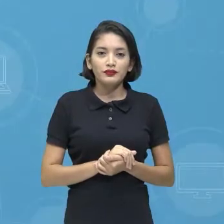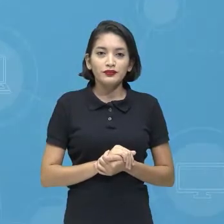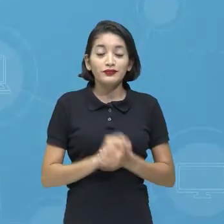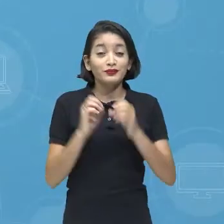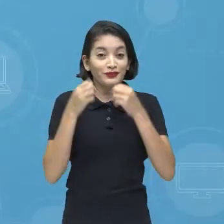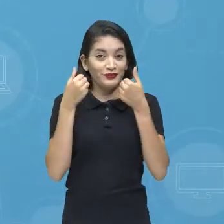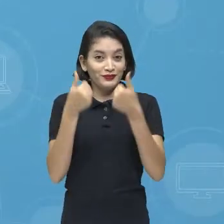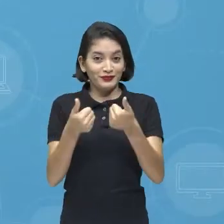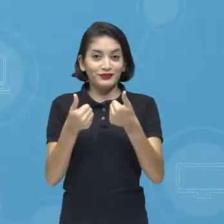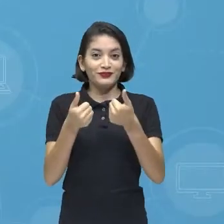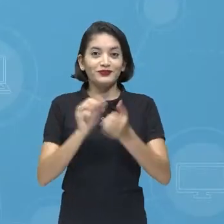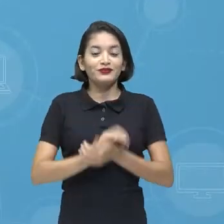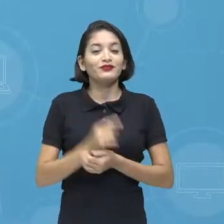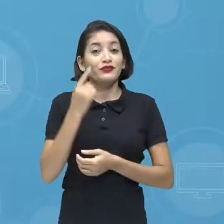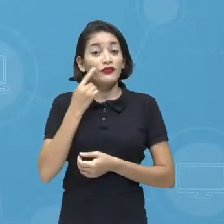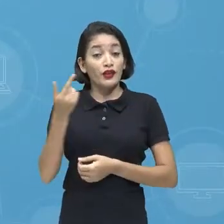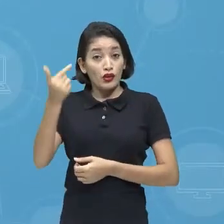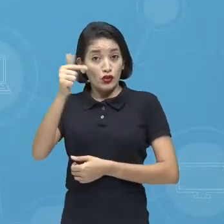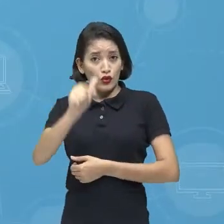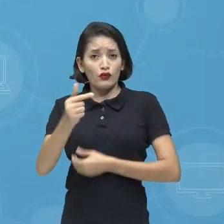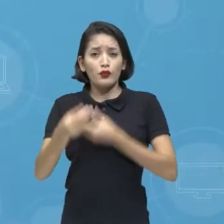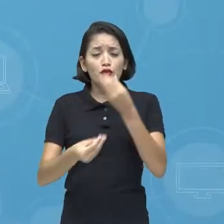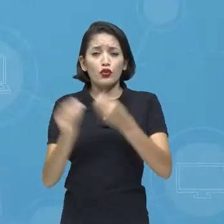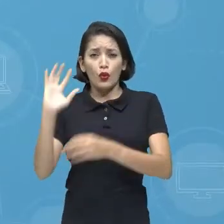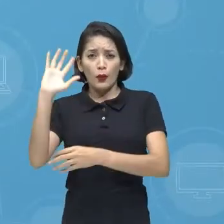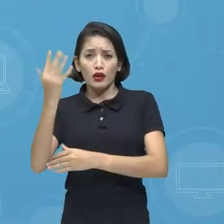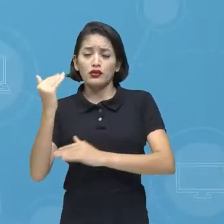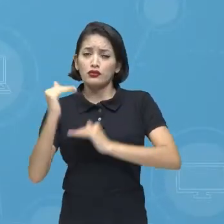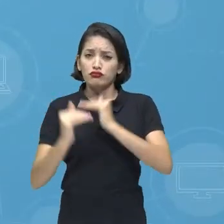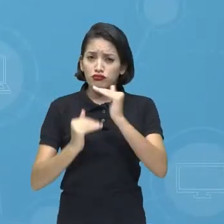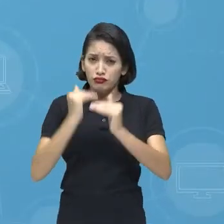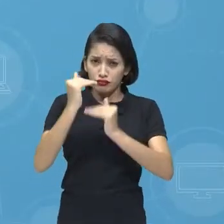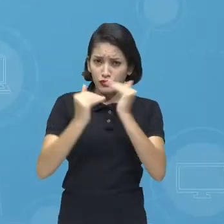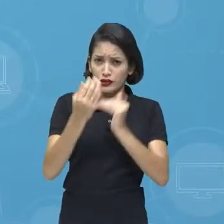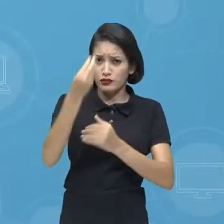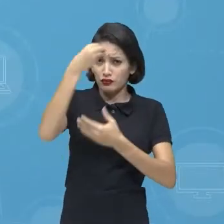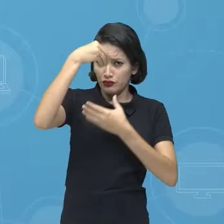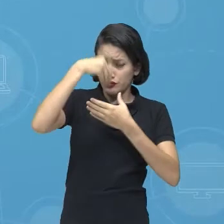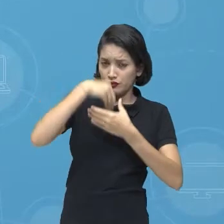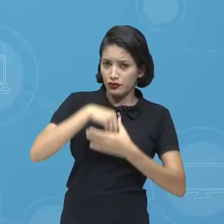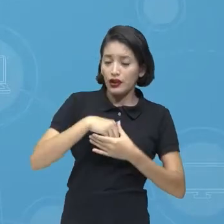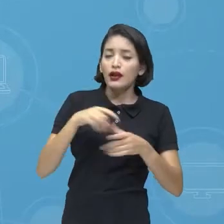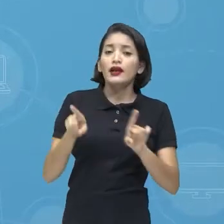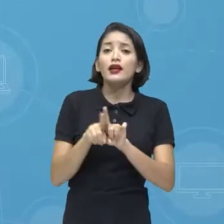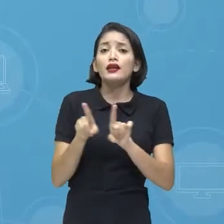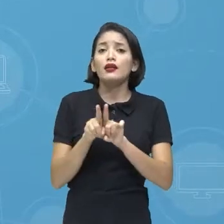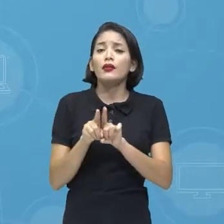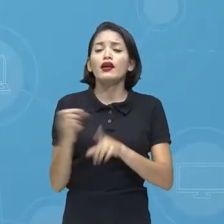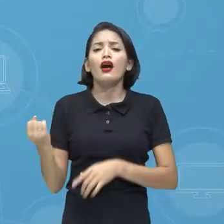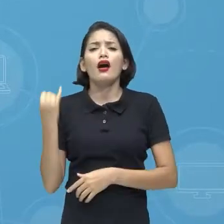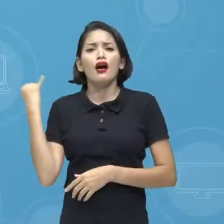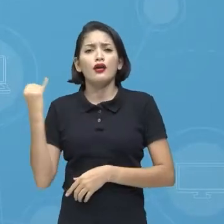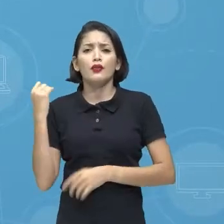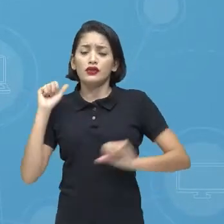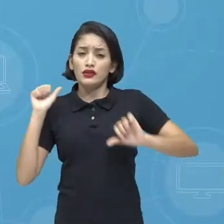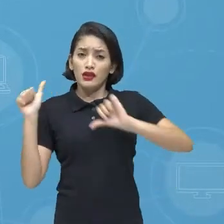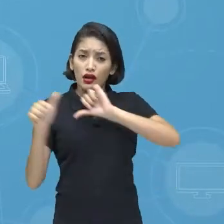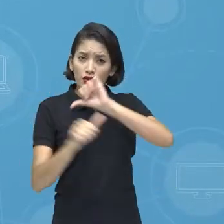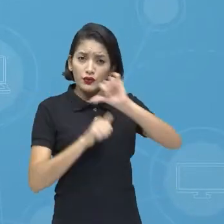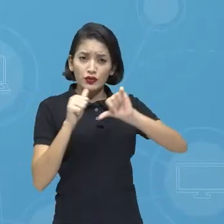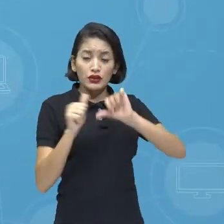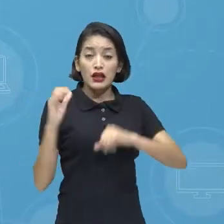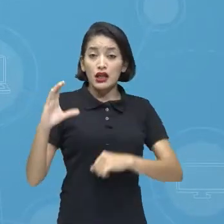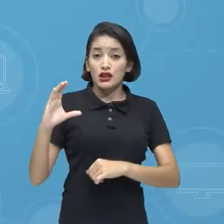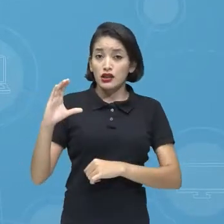Muito bem, né? Então a gente viu novamente aí as estruturas que compõem o sistema e a gente viu a importância, né, dessa troca.